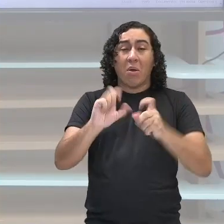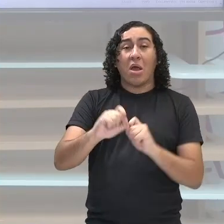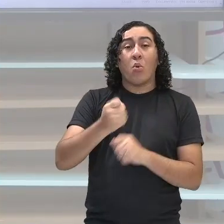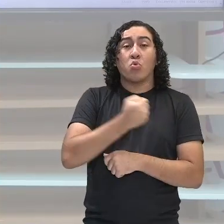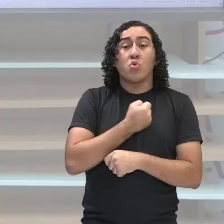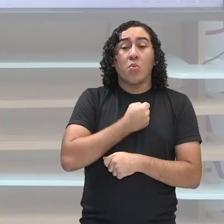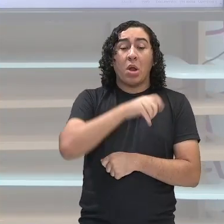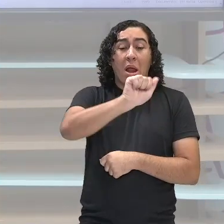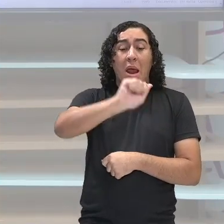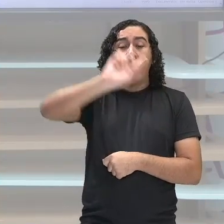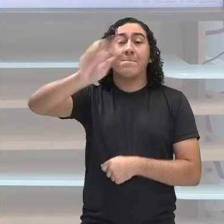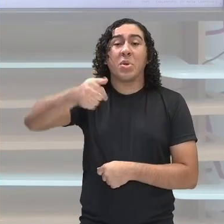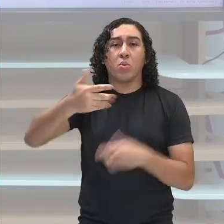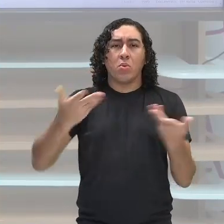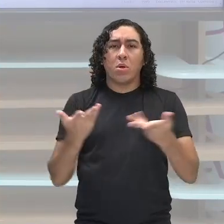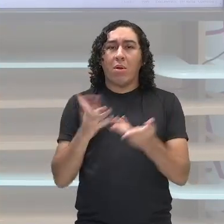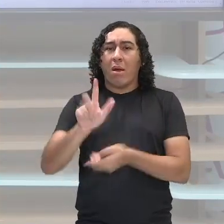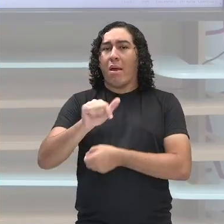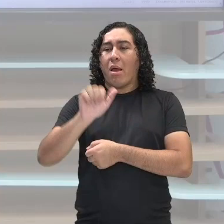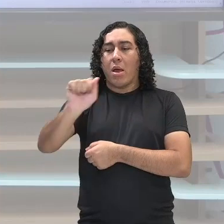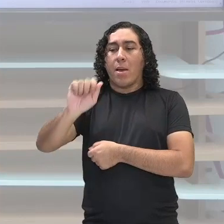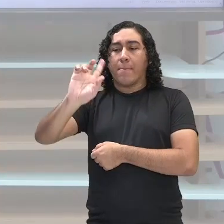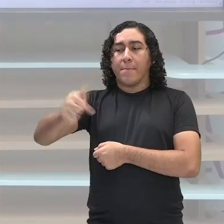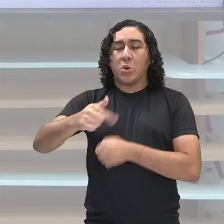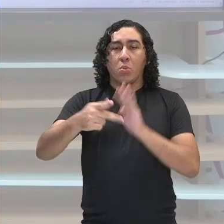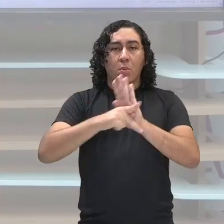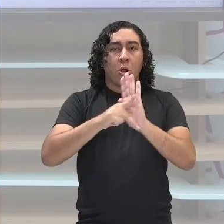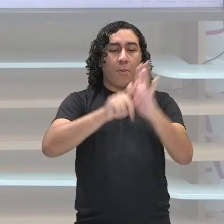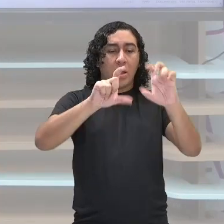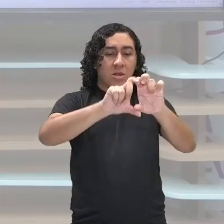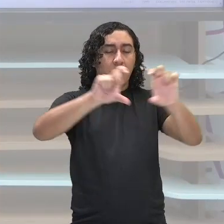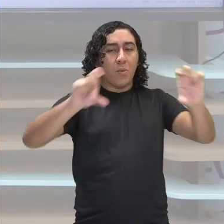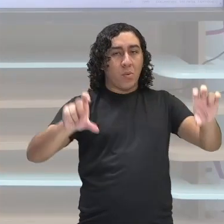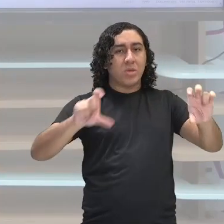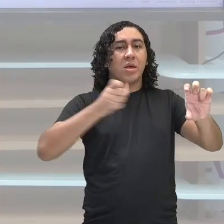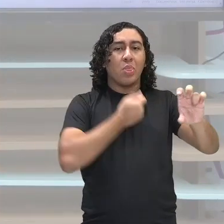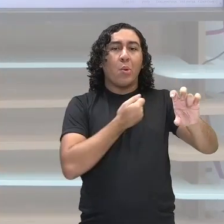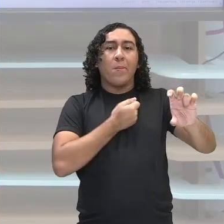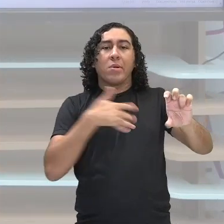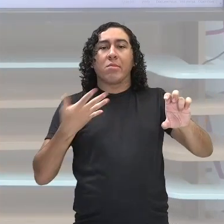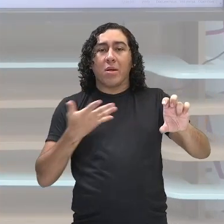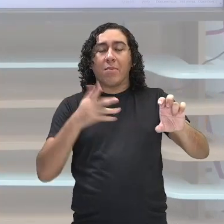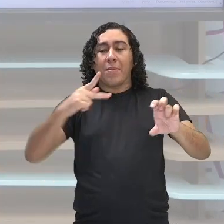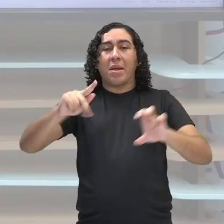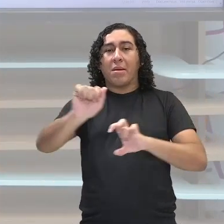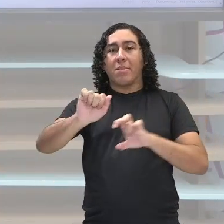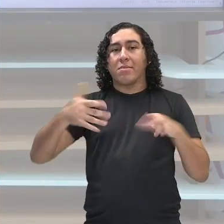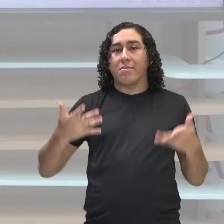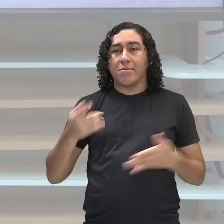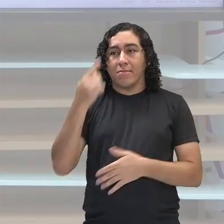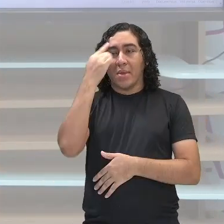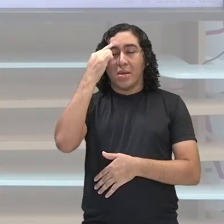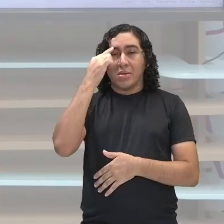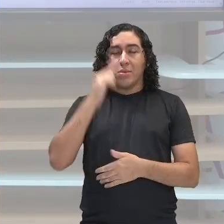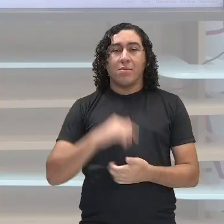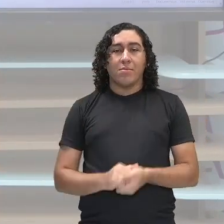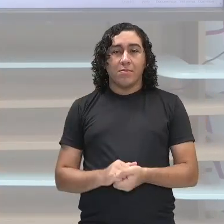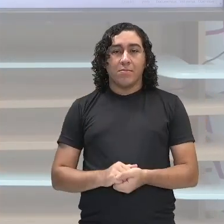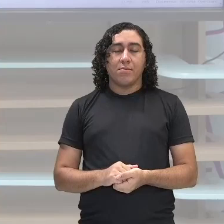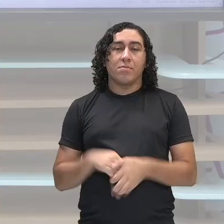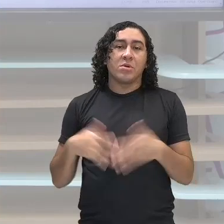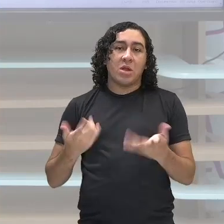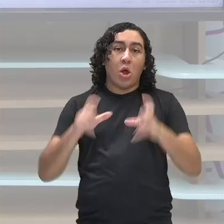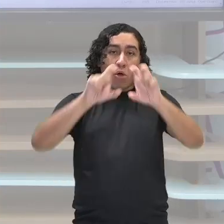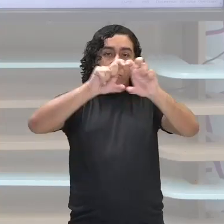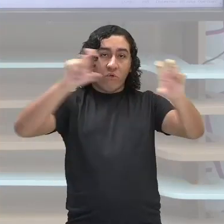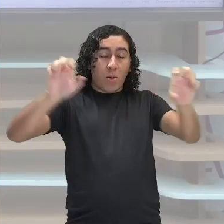Qual é o milésimo termo dessa sequência numérica aí, dessa PA, né? Então a gente, com essa fórmula aqui, a